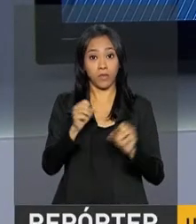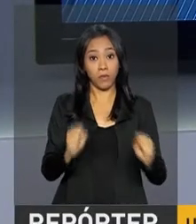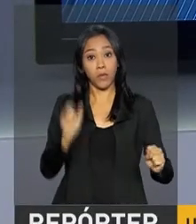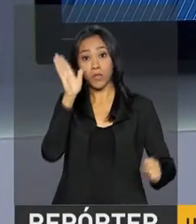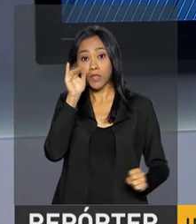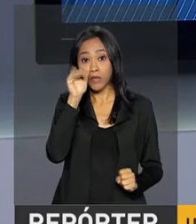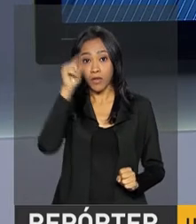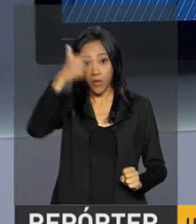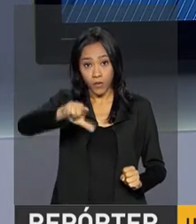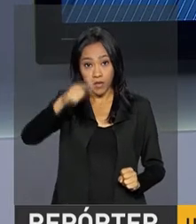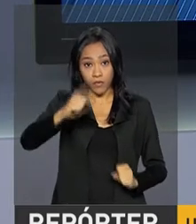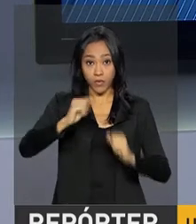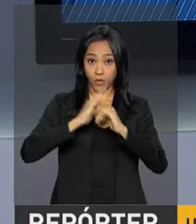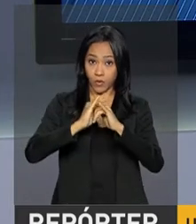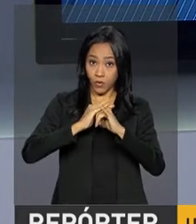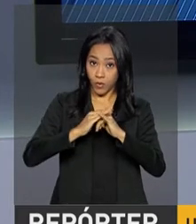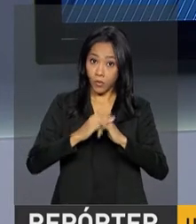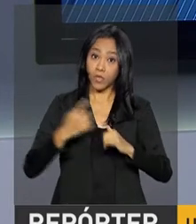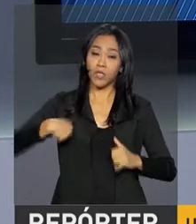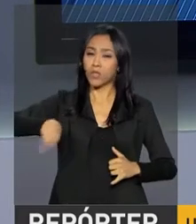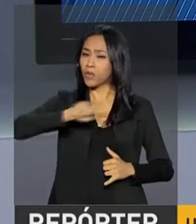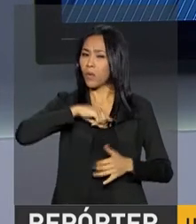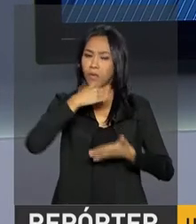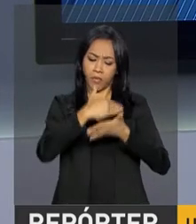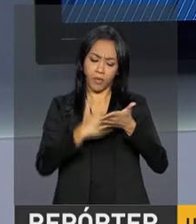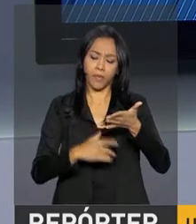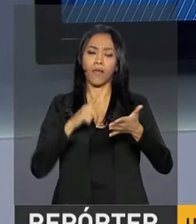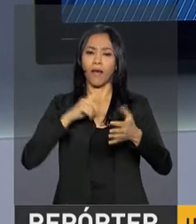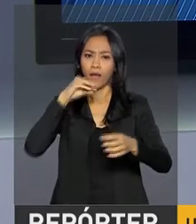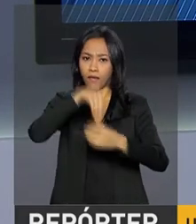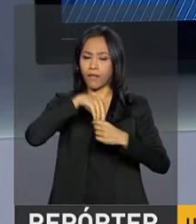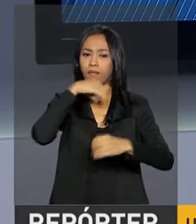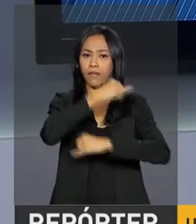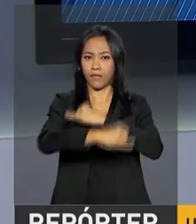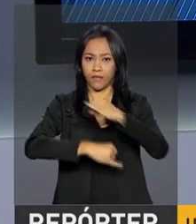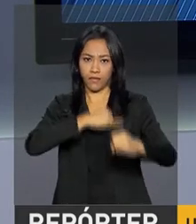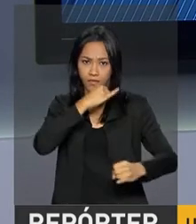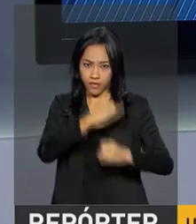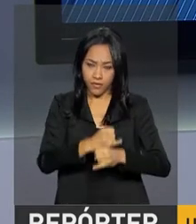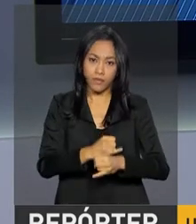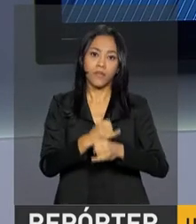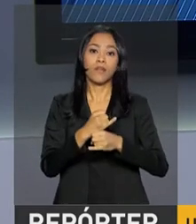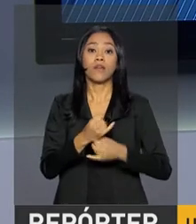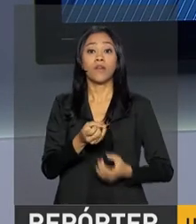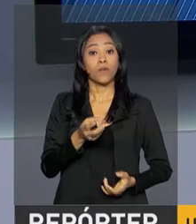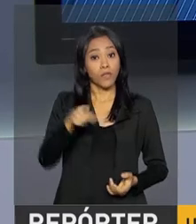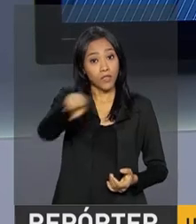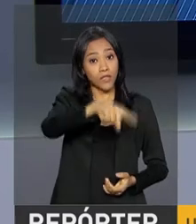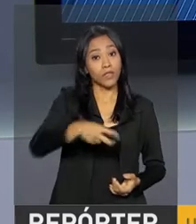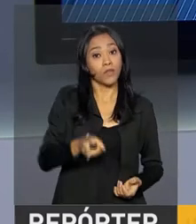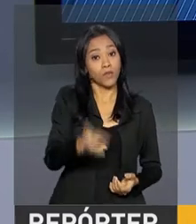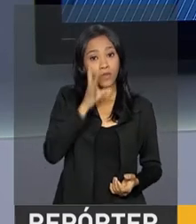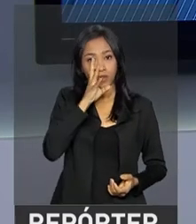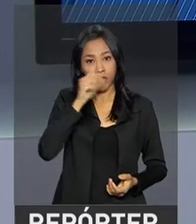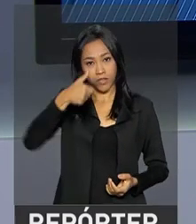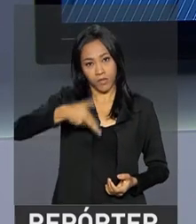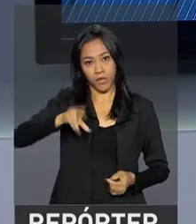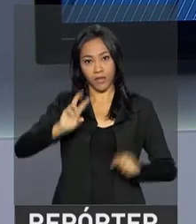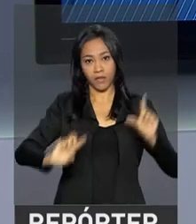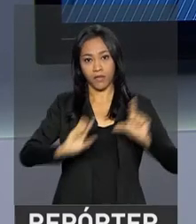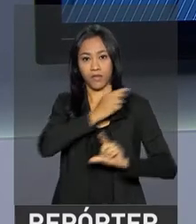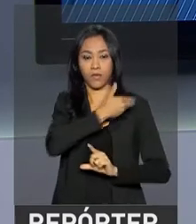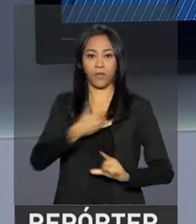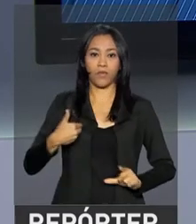rever as reportagens no youtube a nossa programação também está na página da nbr na internet continue aqui com a gente e